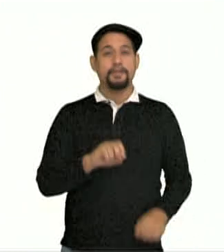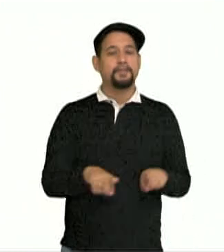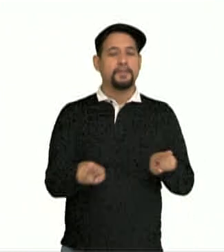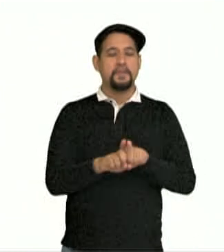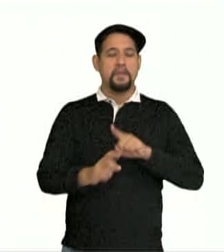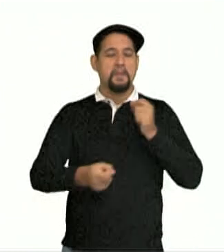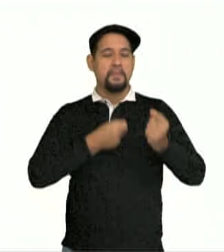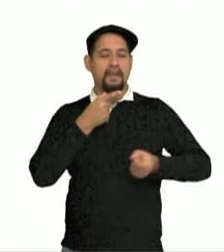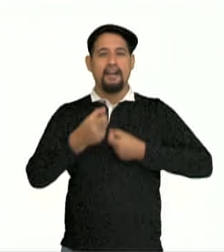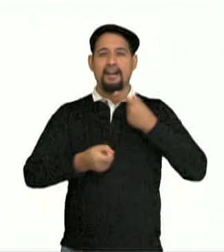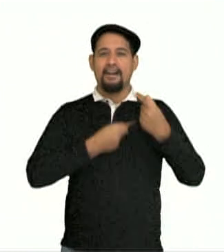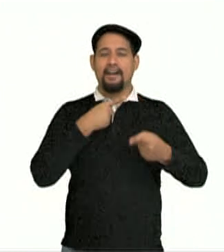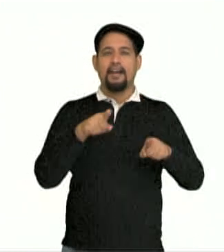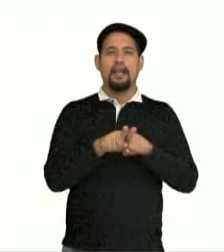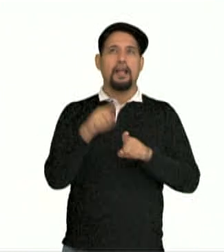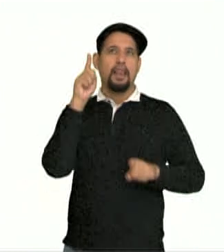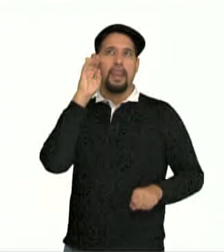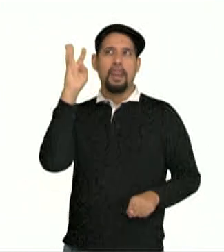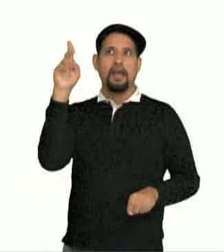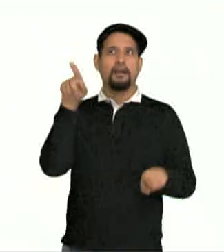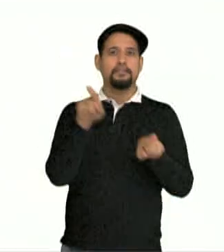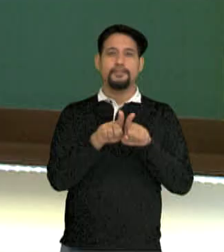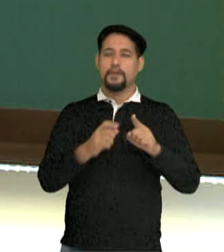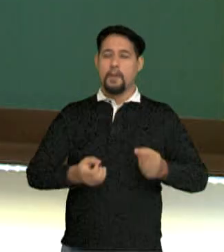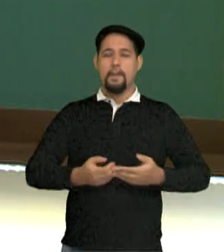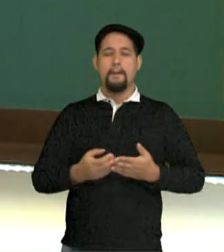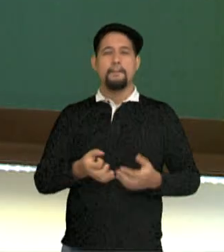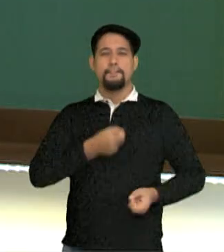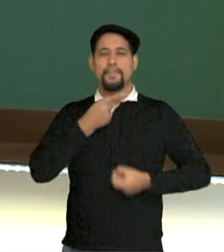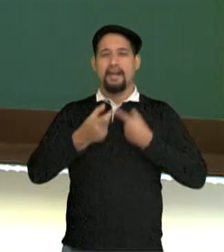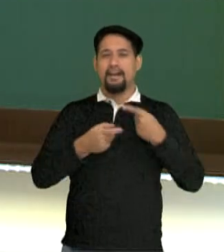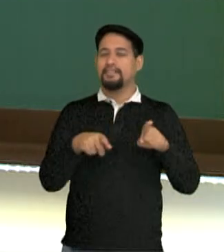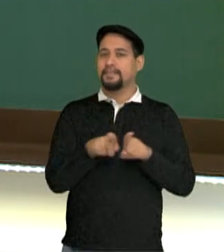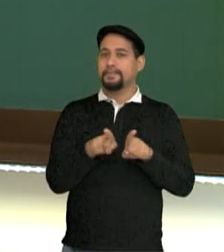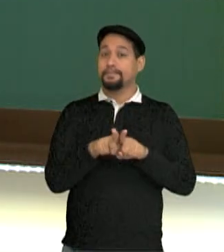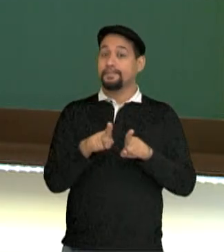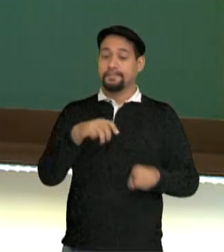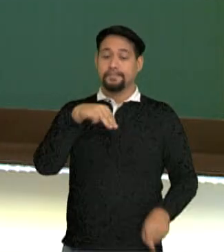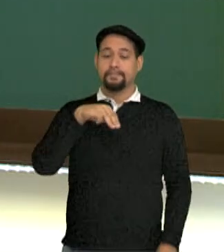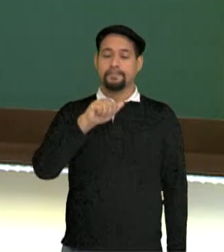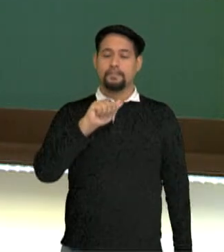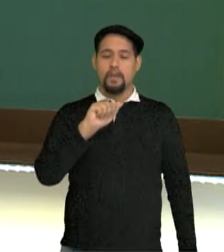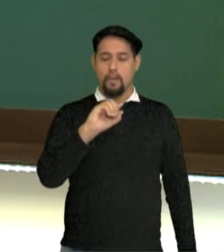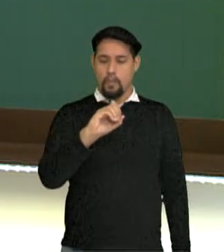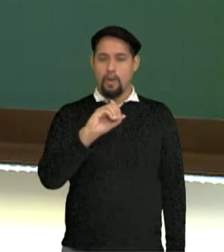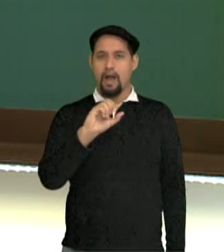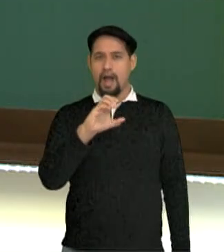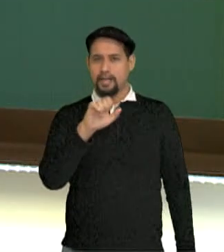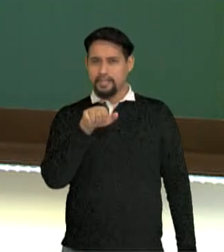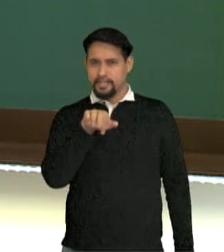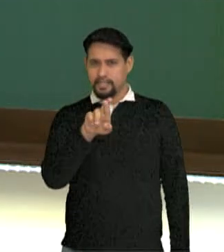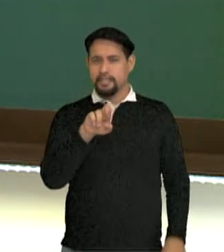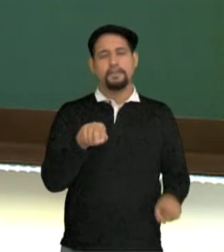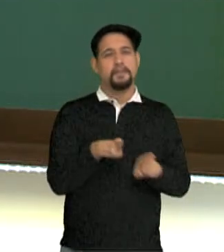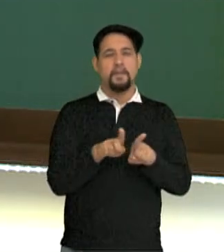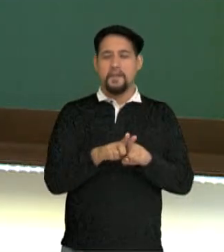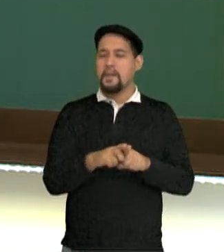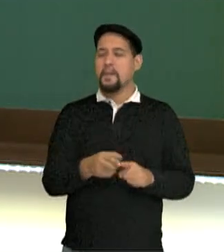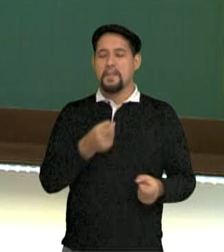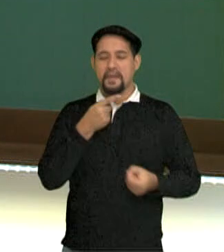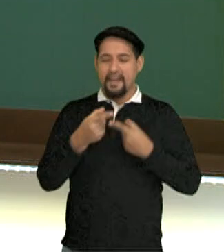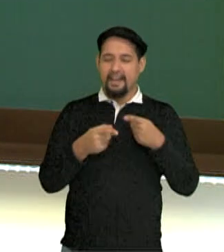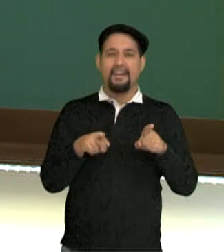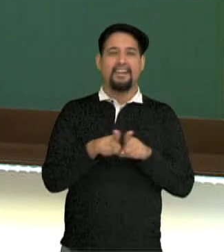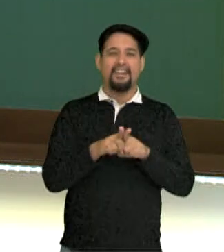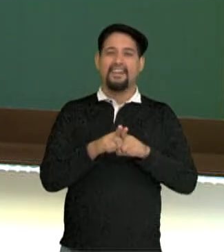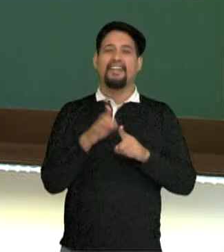Engraçadas, puxando a reflexão do leitor para o jeito humorístico. Essa do Moacir Scliar, né, um tom humorístico bacana, assim.